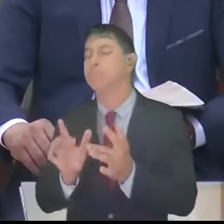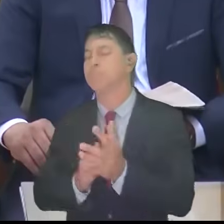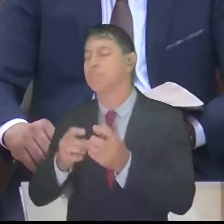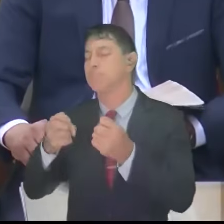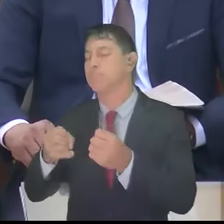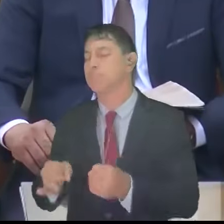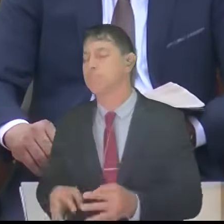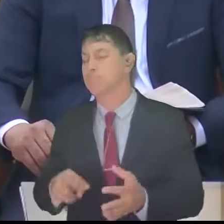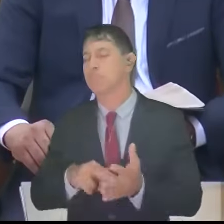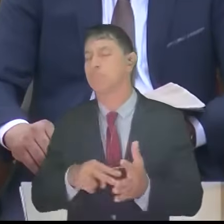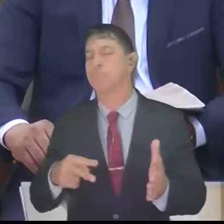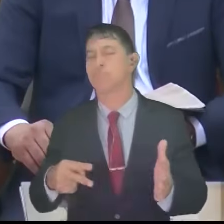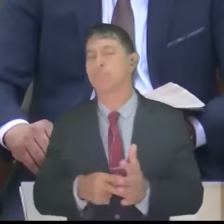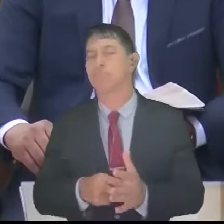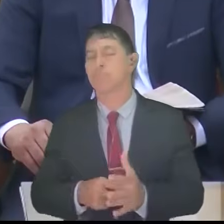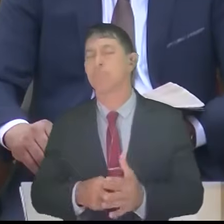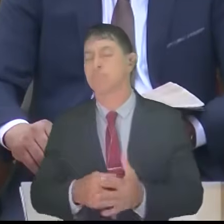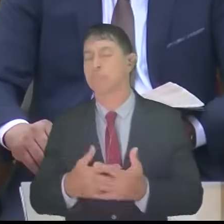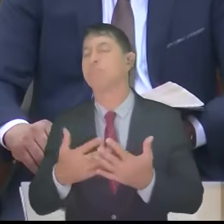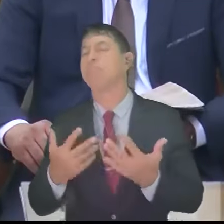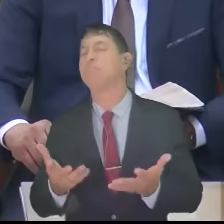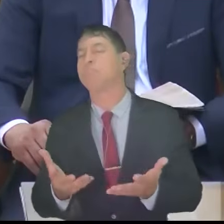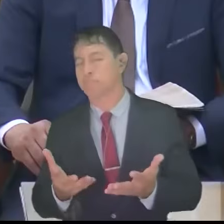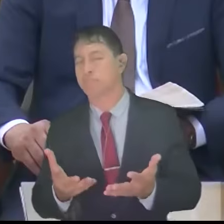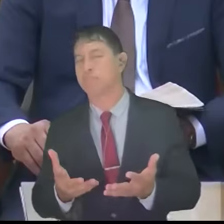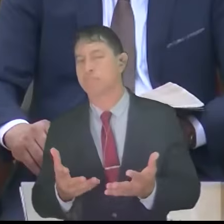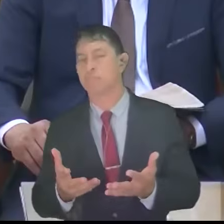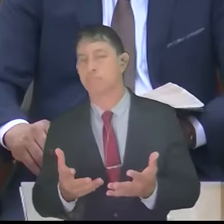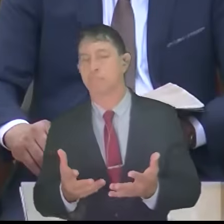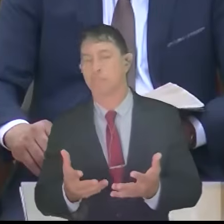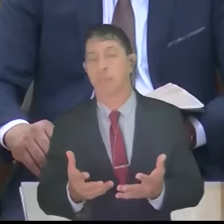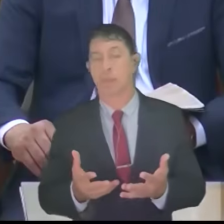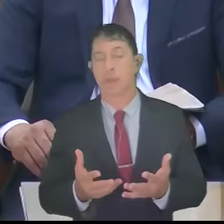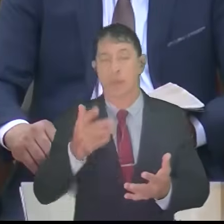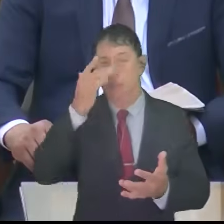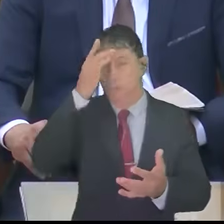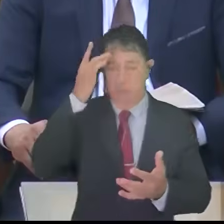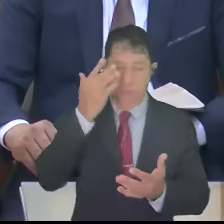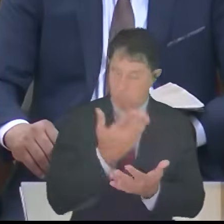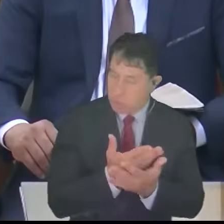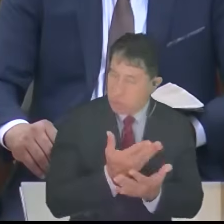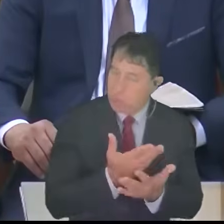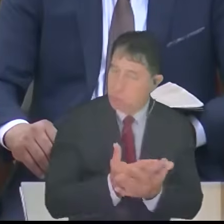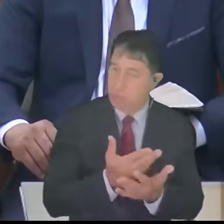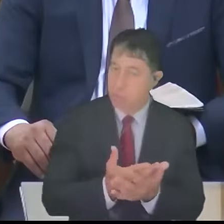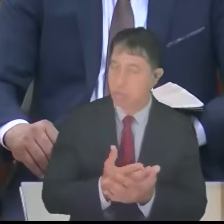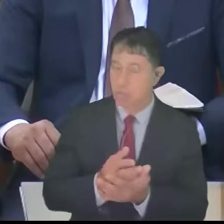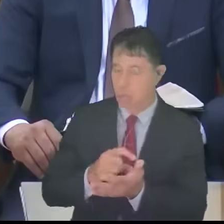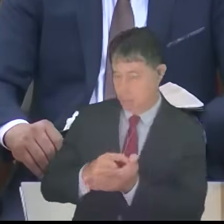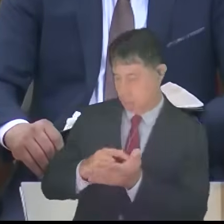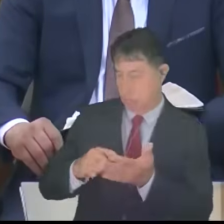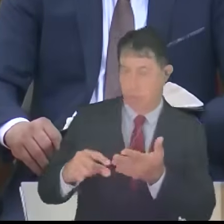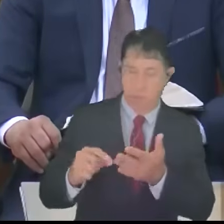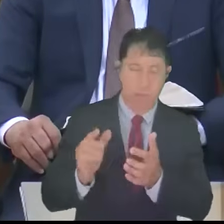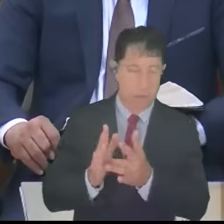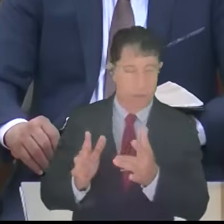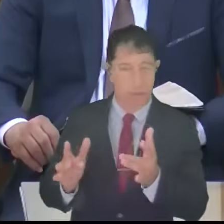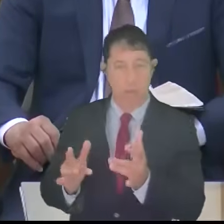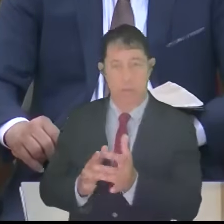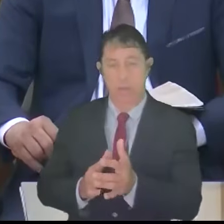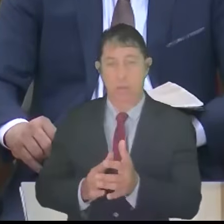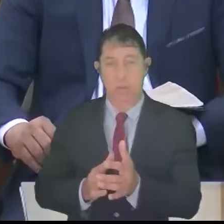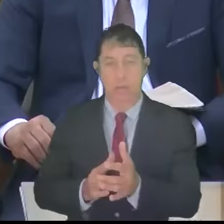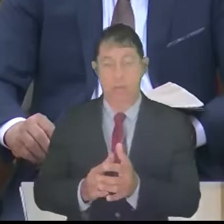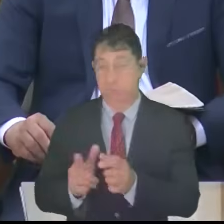estáis cansados e oprimidos, segundo os melhores comentaristas, ele estava falando para os judeus, mas